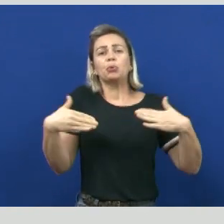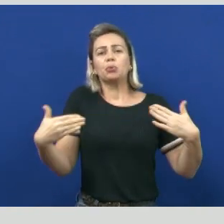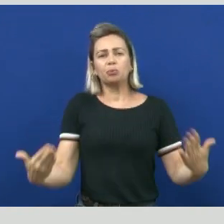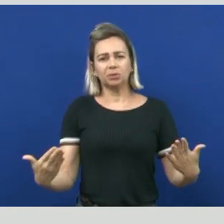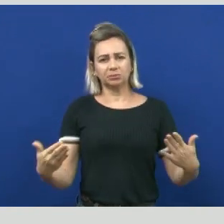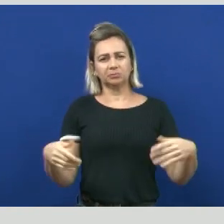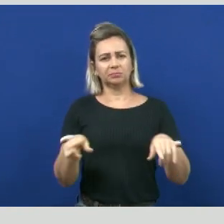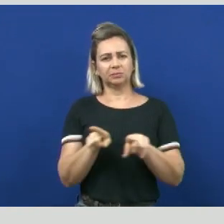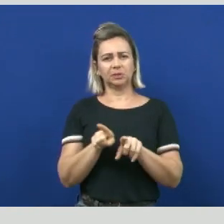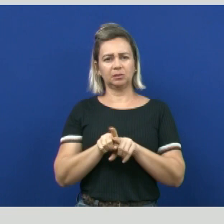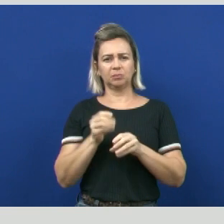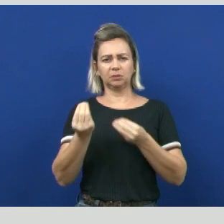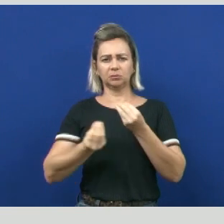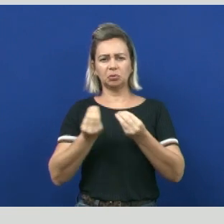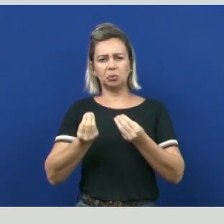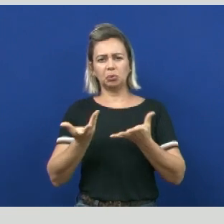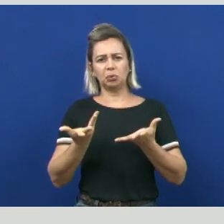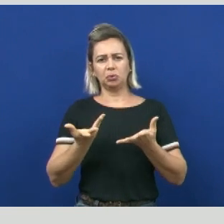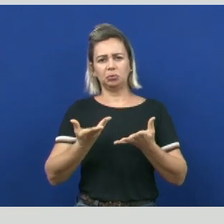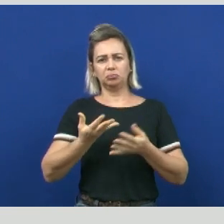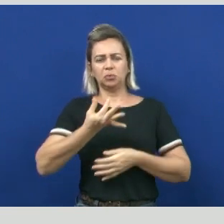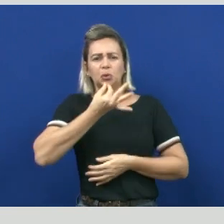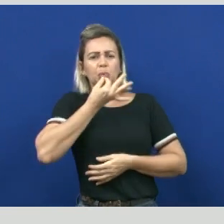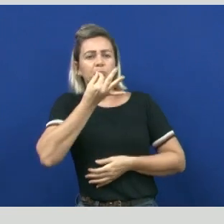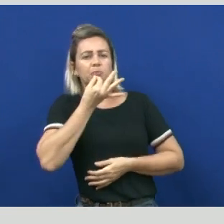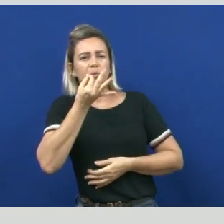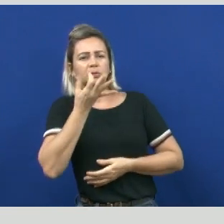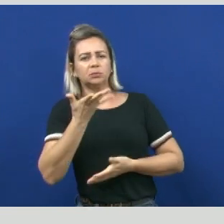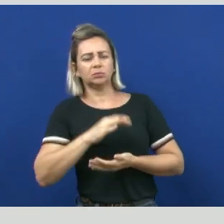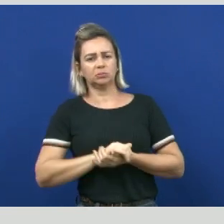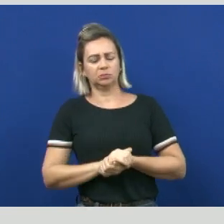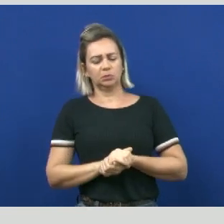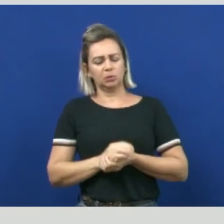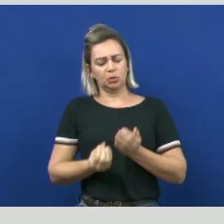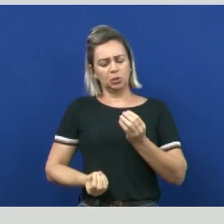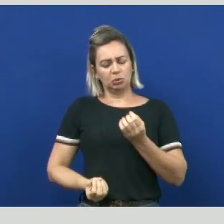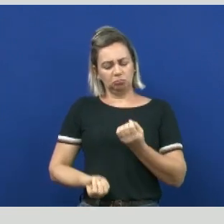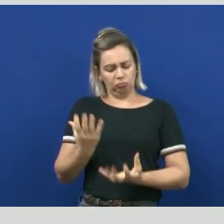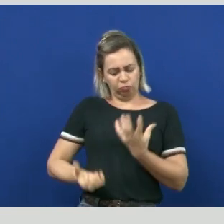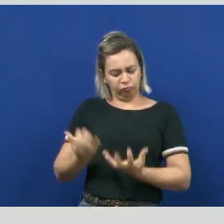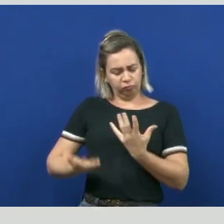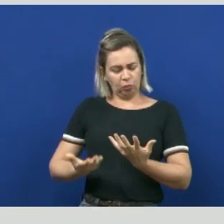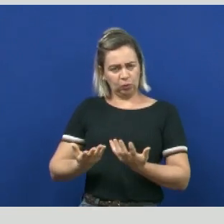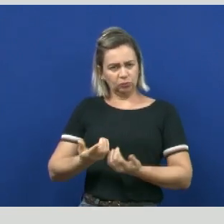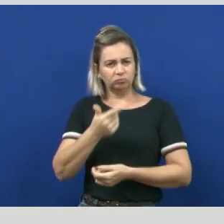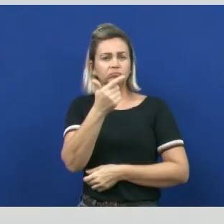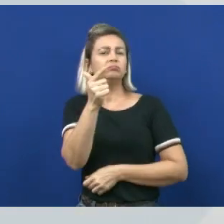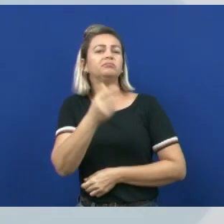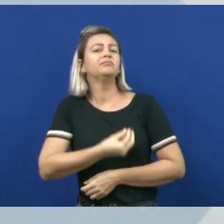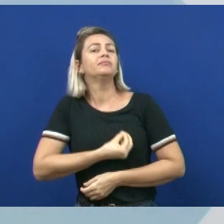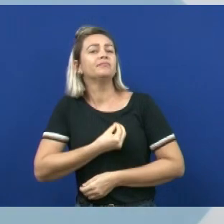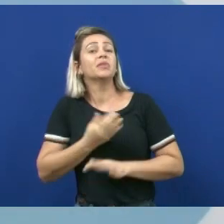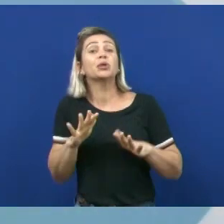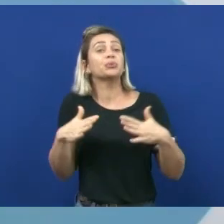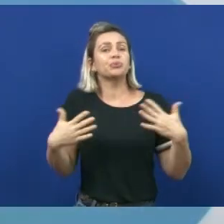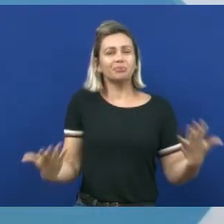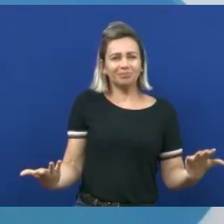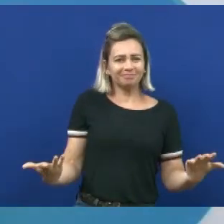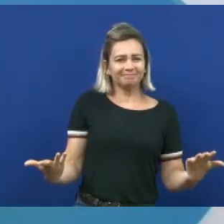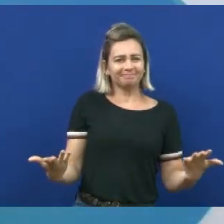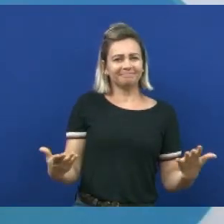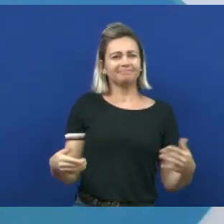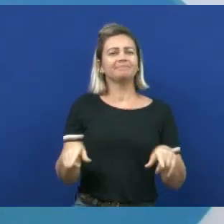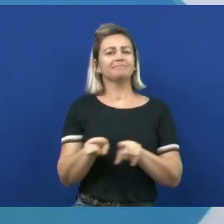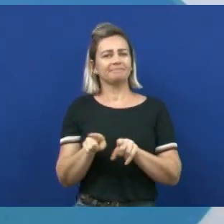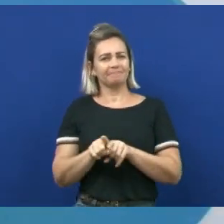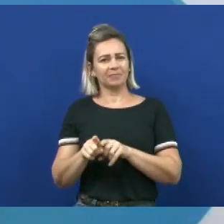para convencer essa criança de que o fogo não é um ser vivo? Bom, basicamente a gente tem que voltar lá